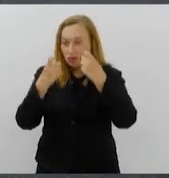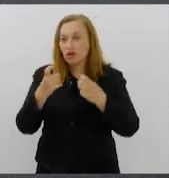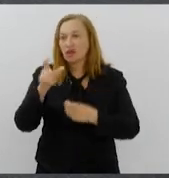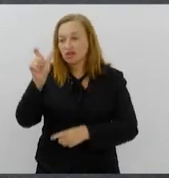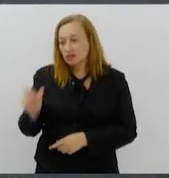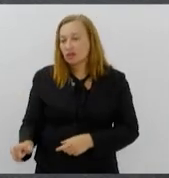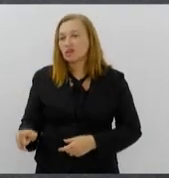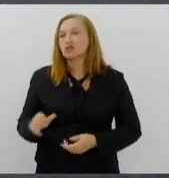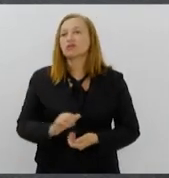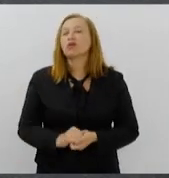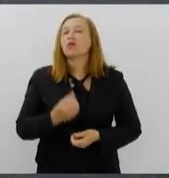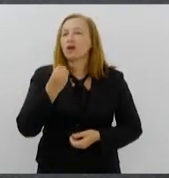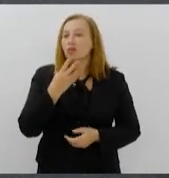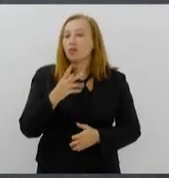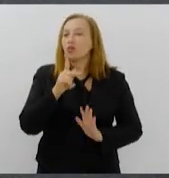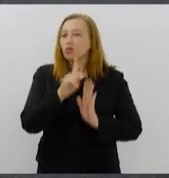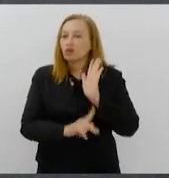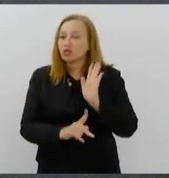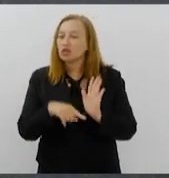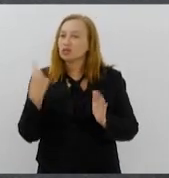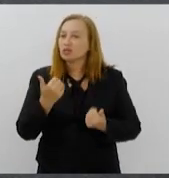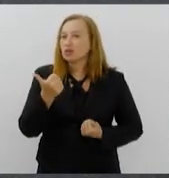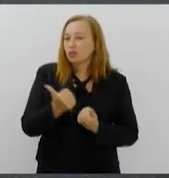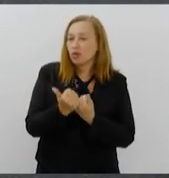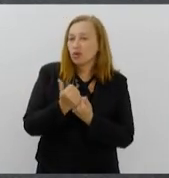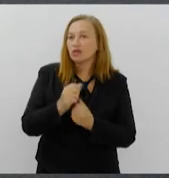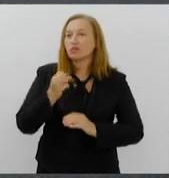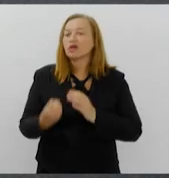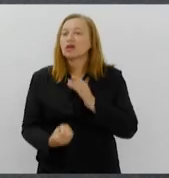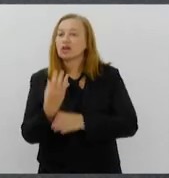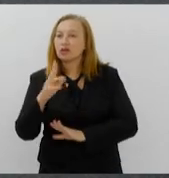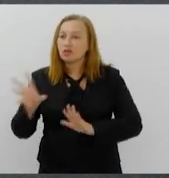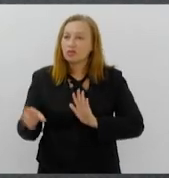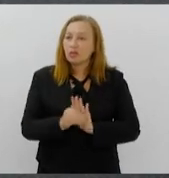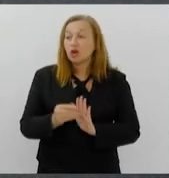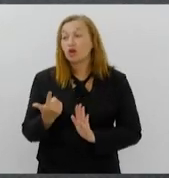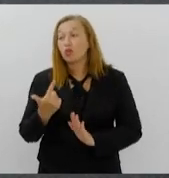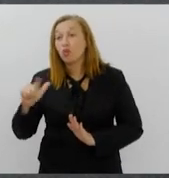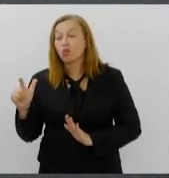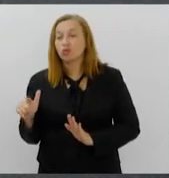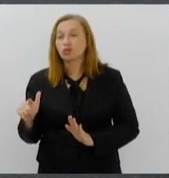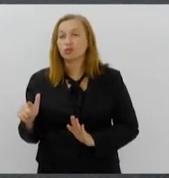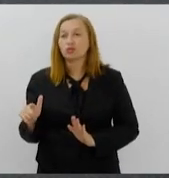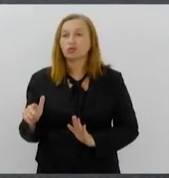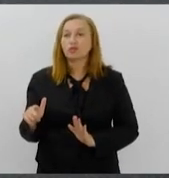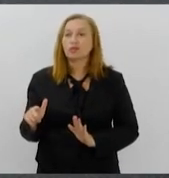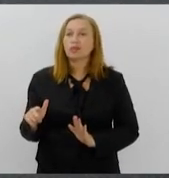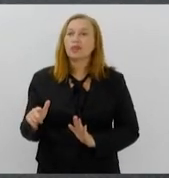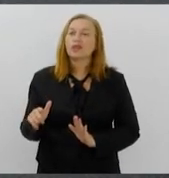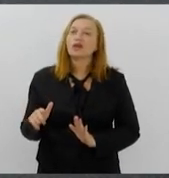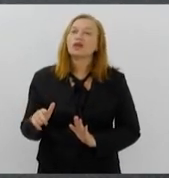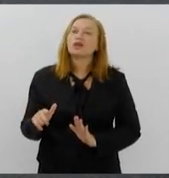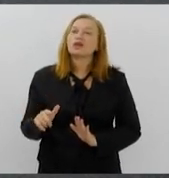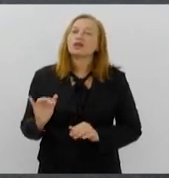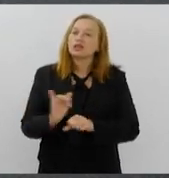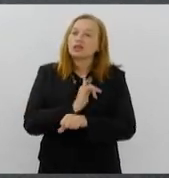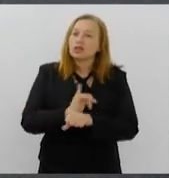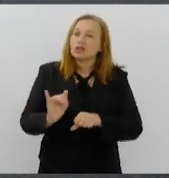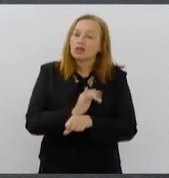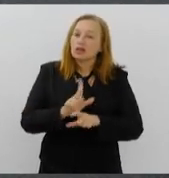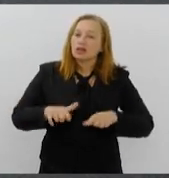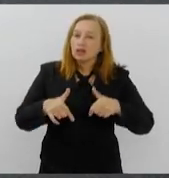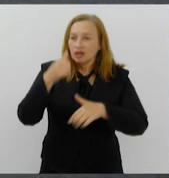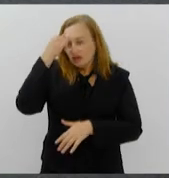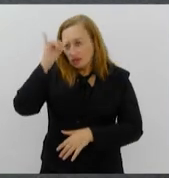bom, nós apoiamos, fizemos emendas, e esse nosso outro é medidas a serem tomadas para